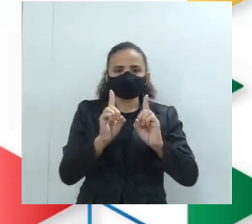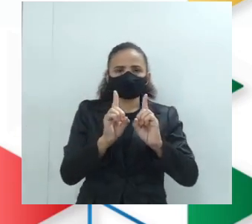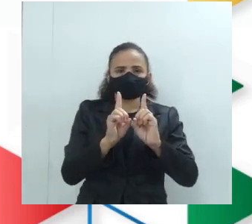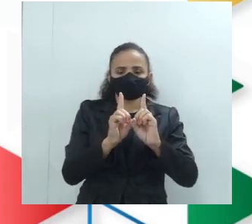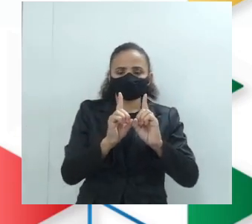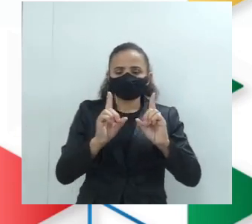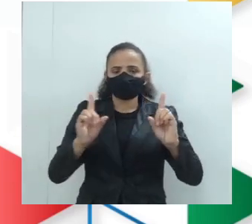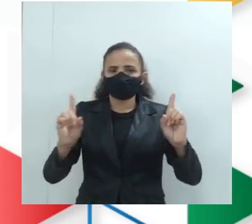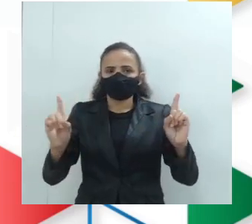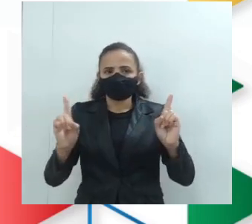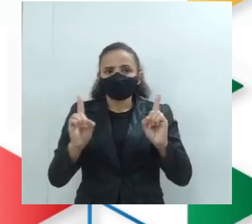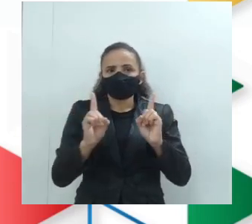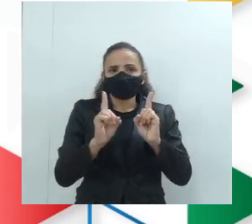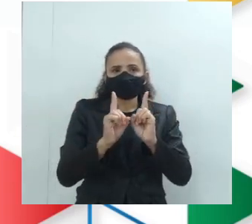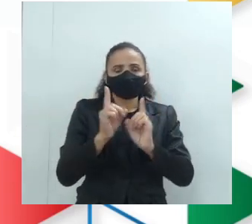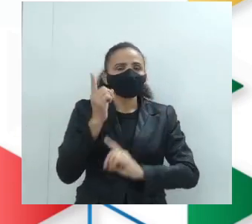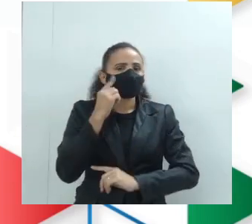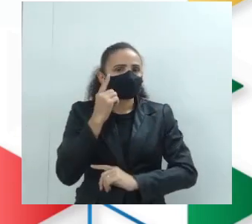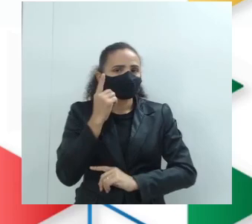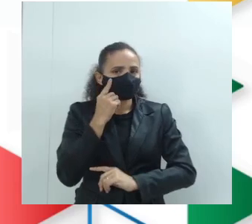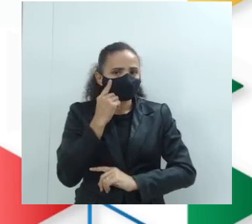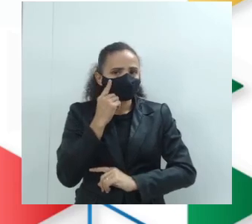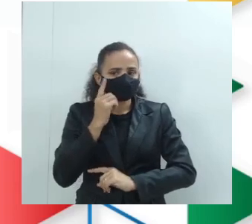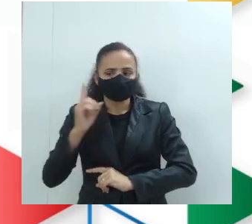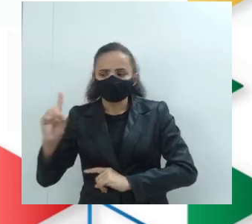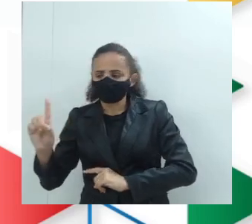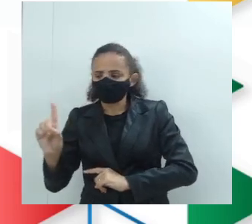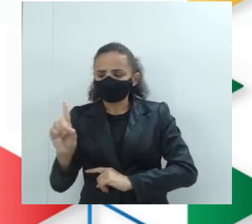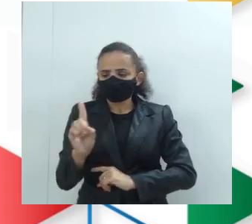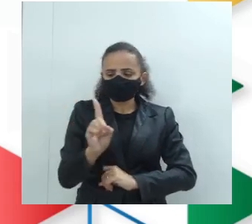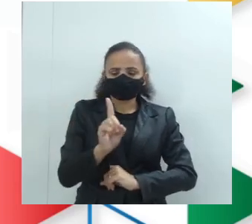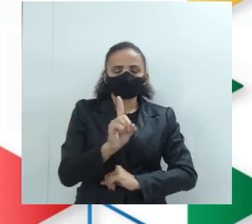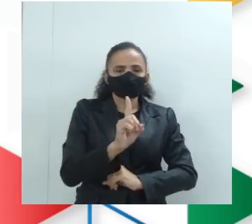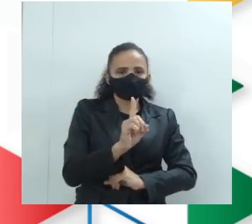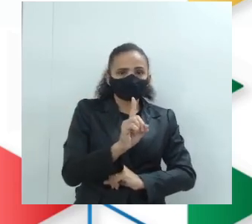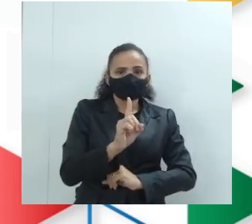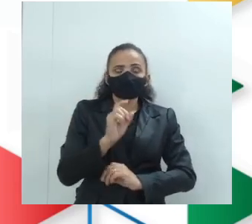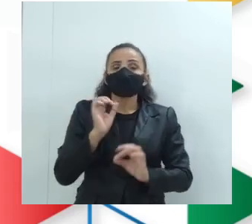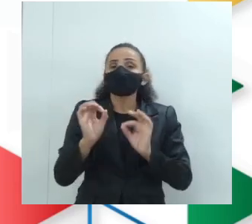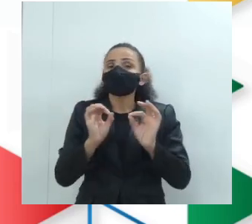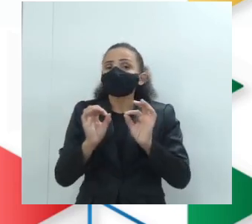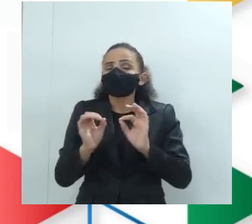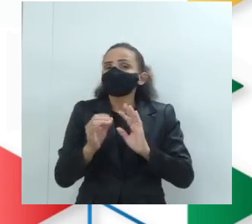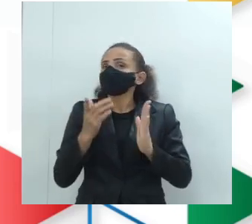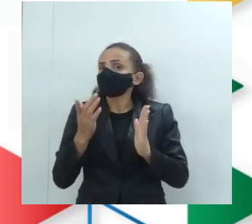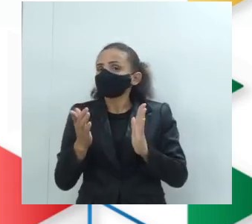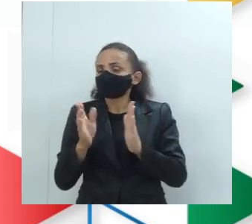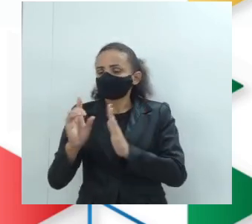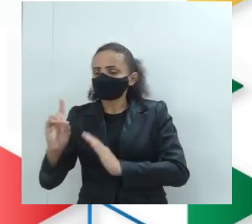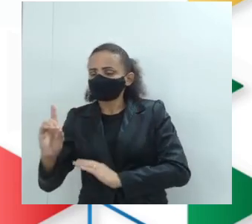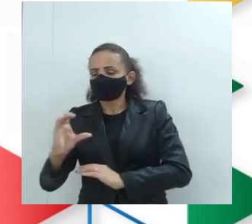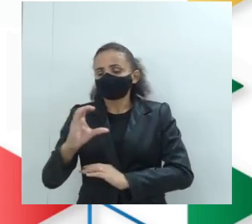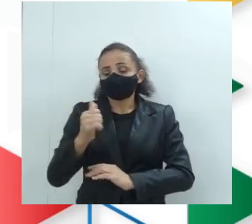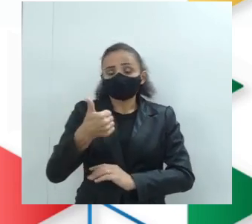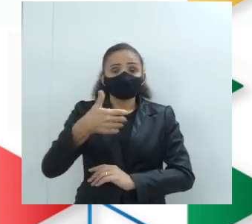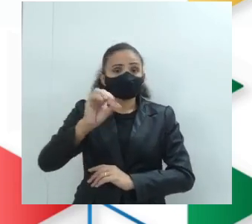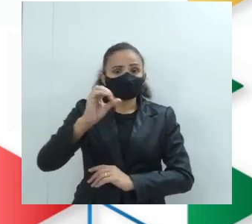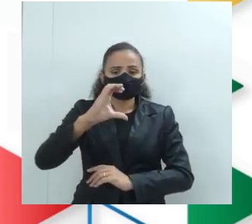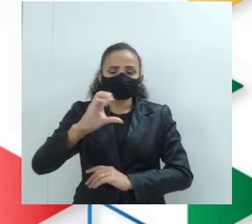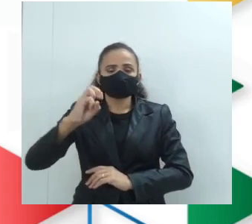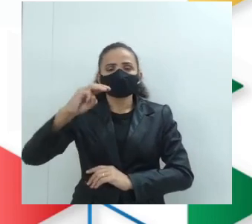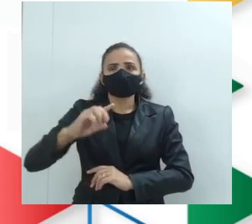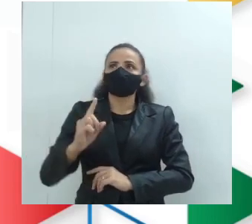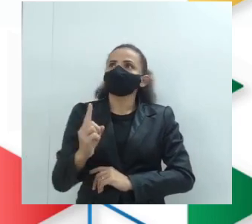essa setinha vermelha que foi indicada aí. E a distância que ela vai percorrer é esses 10 centímetros da